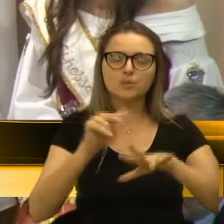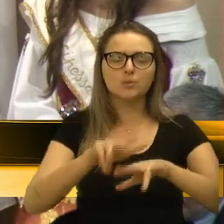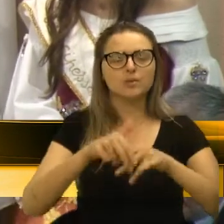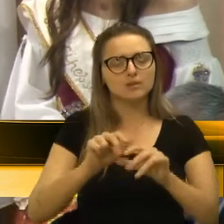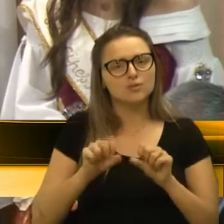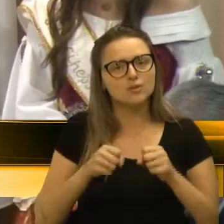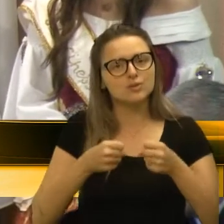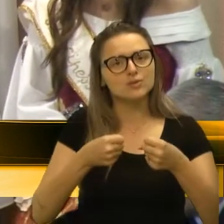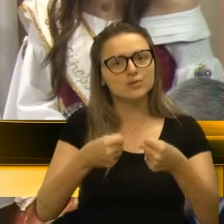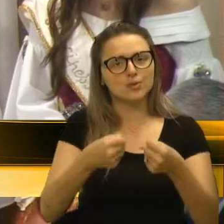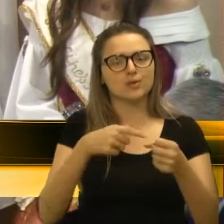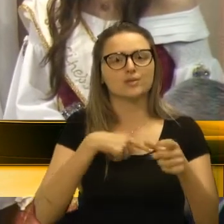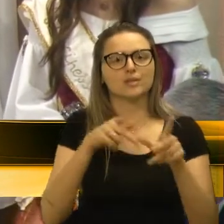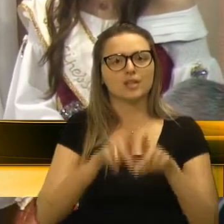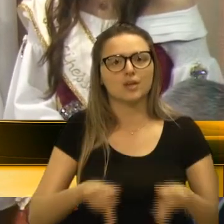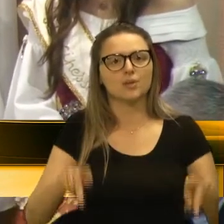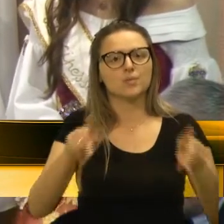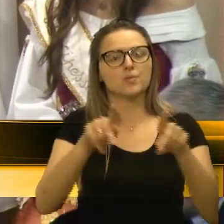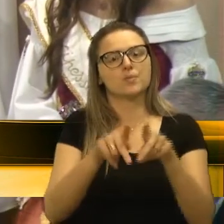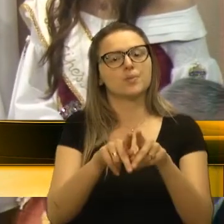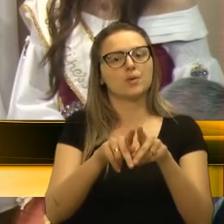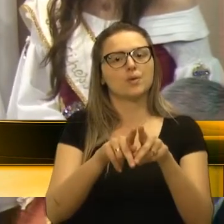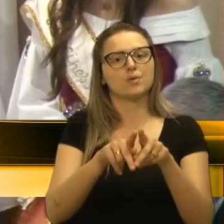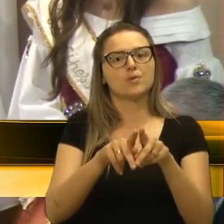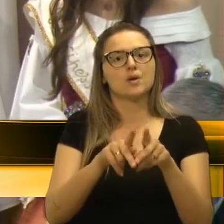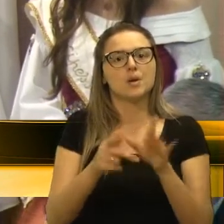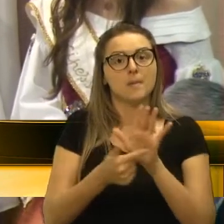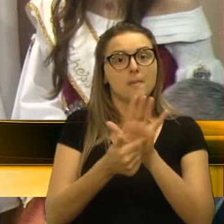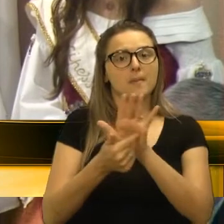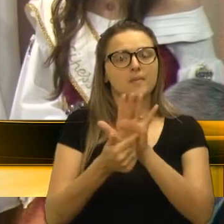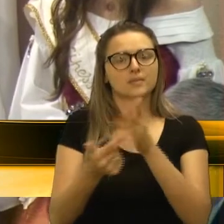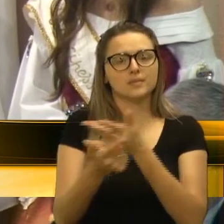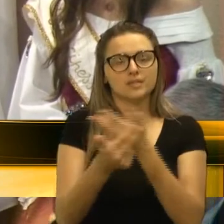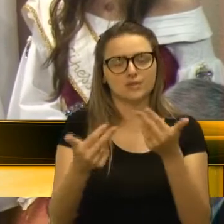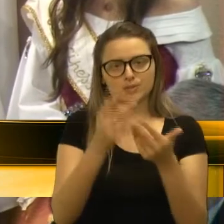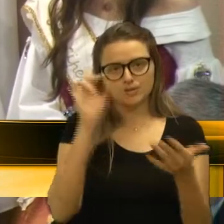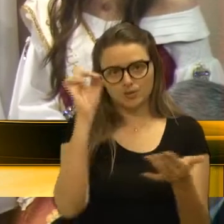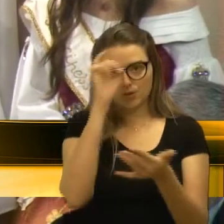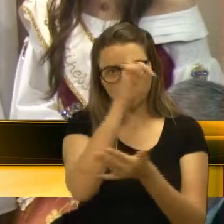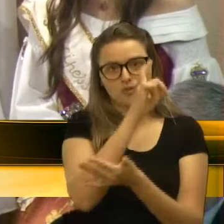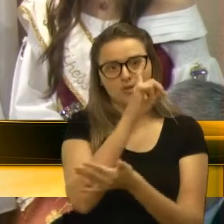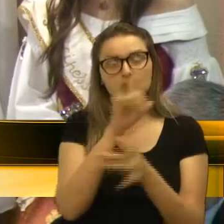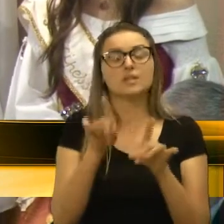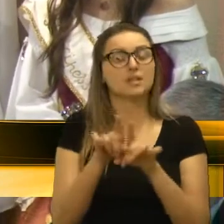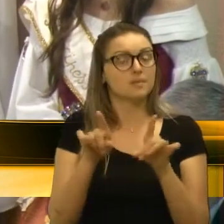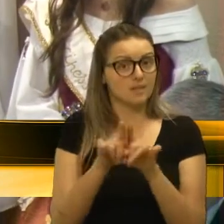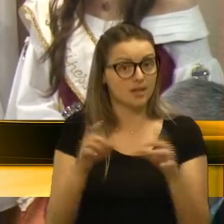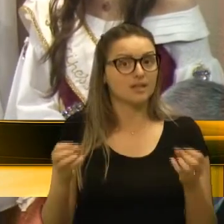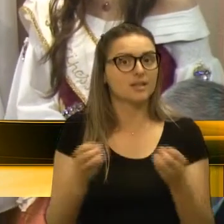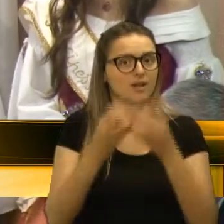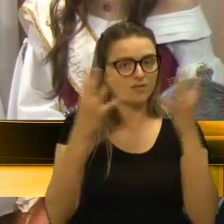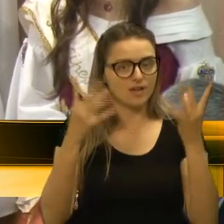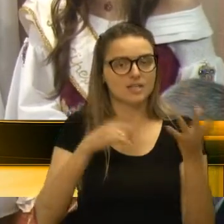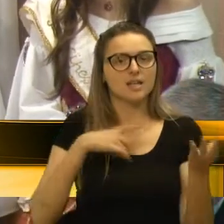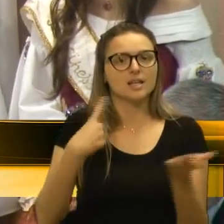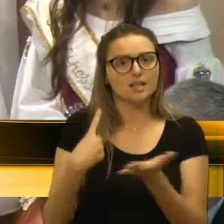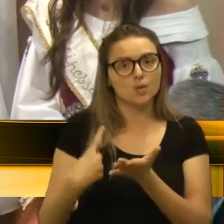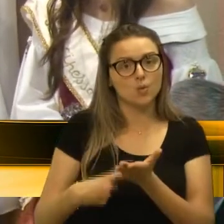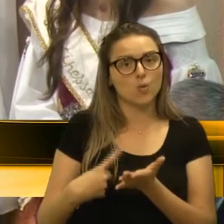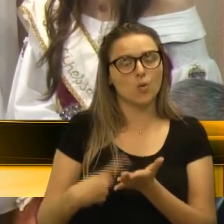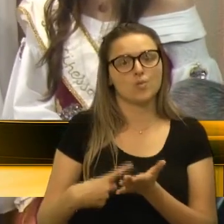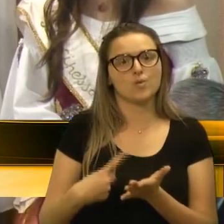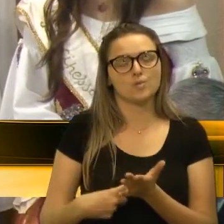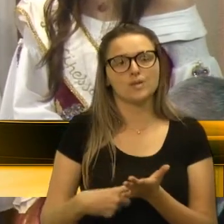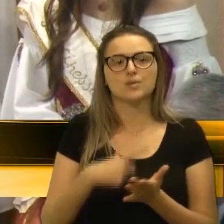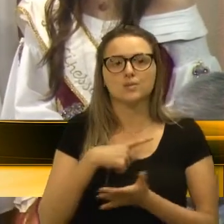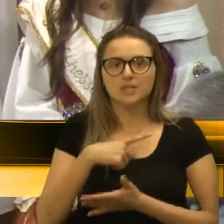que tem nosso povo para enfrentar dificuldades e, nessa festa, pelo comprometimento em bem